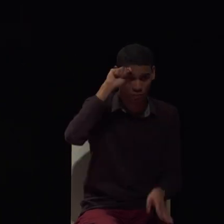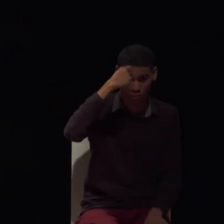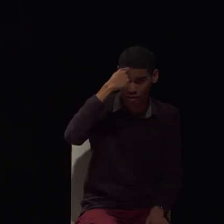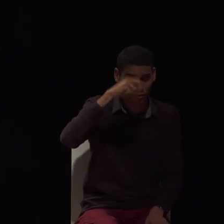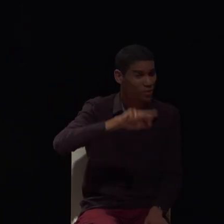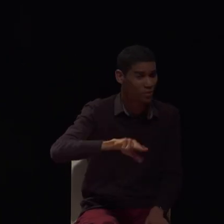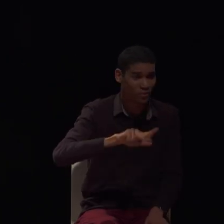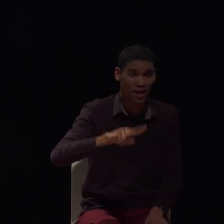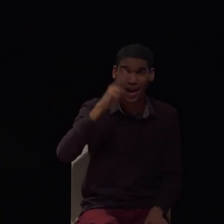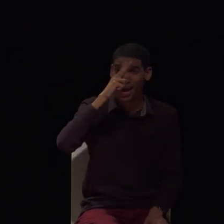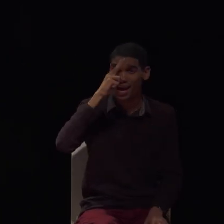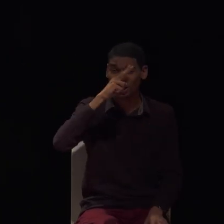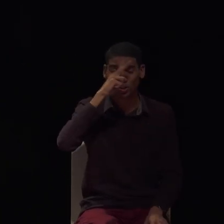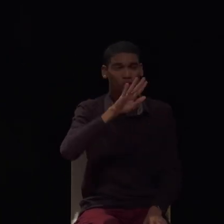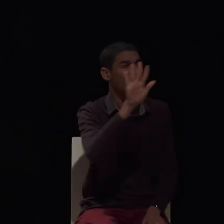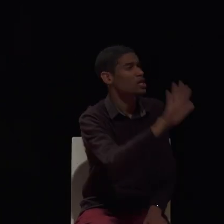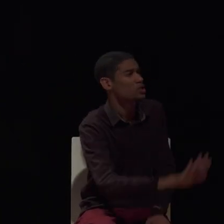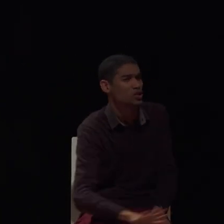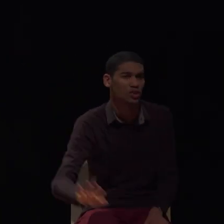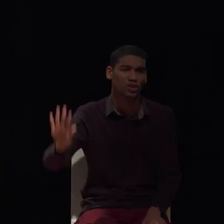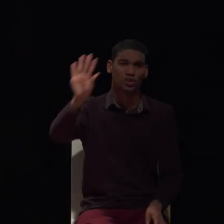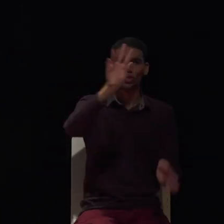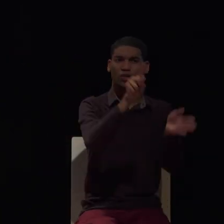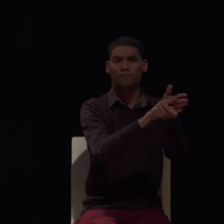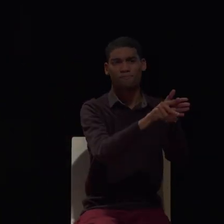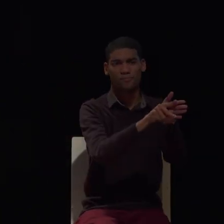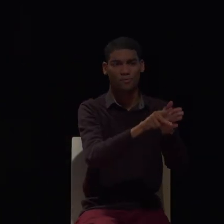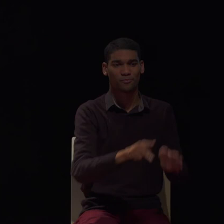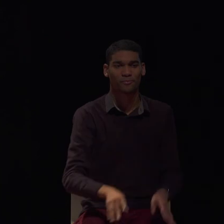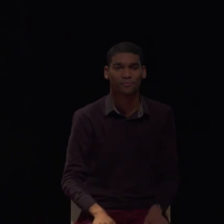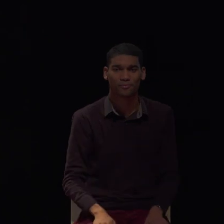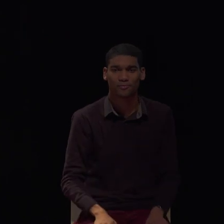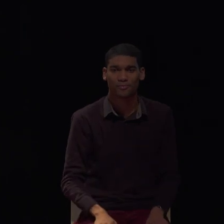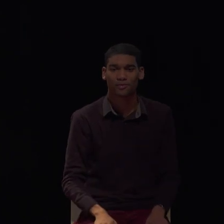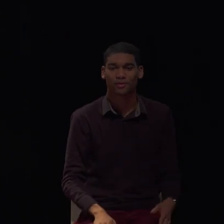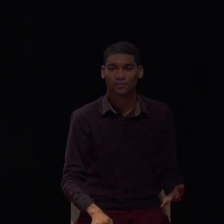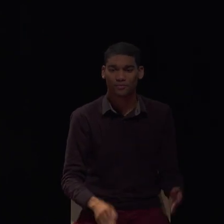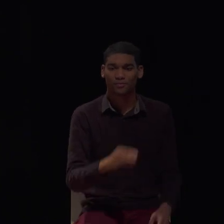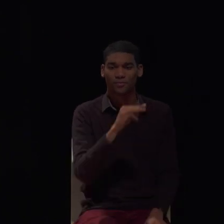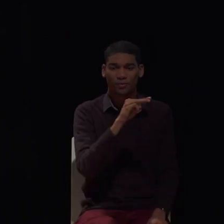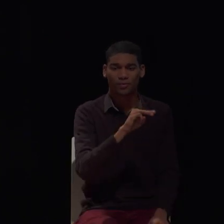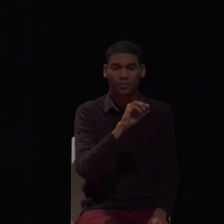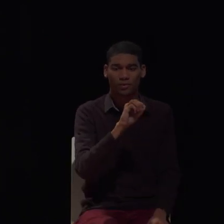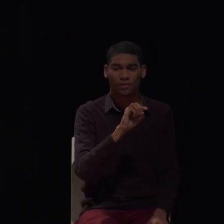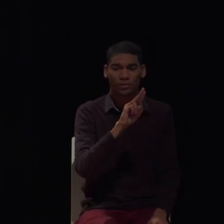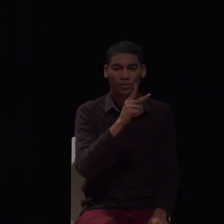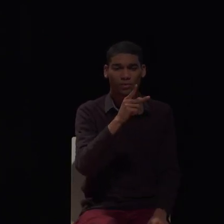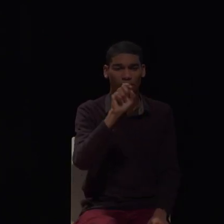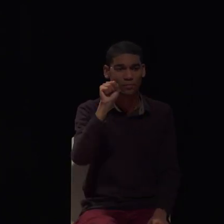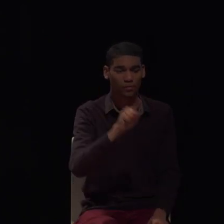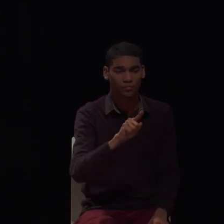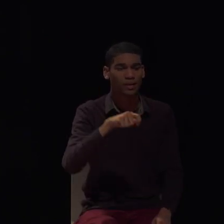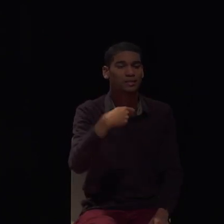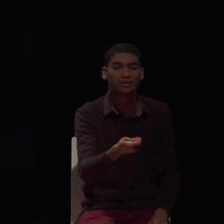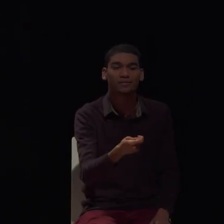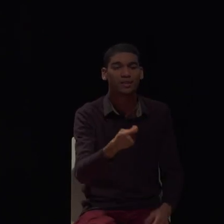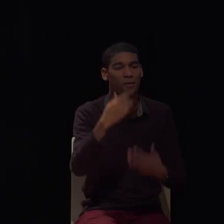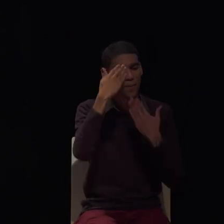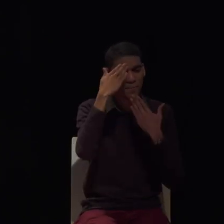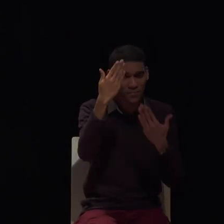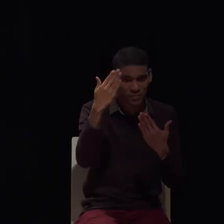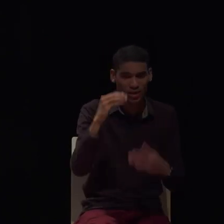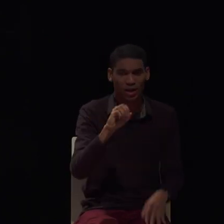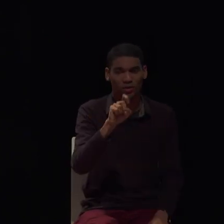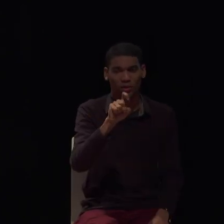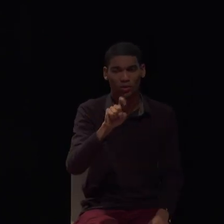todo mundo tá vendo nessa briga a gente não pode vacilar modo pé que quer dizer obrigado na língua dos orixás ea shell